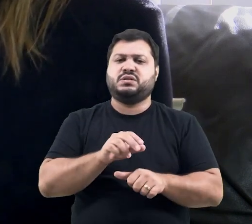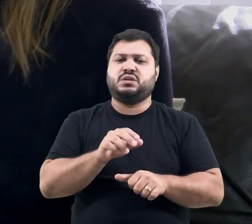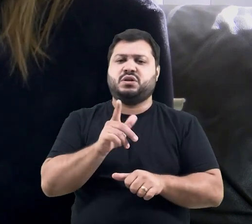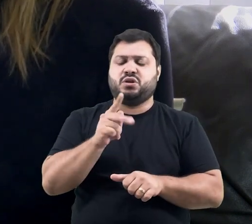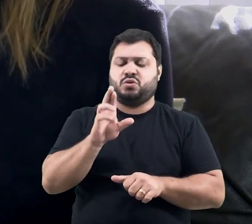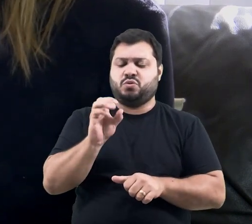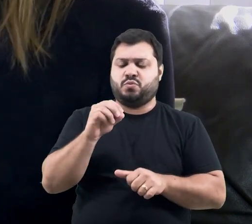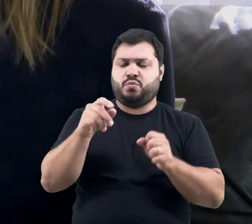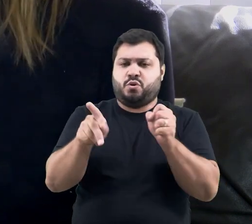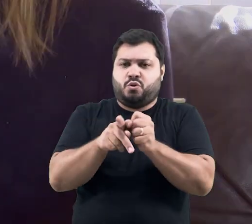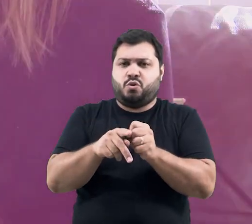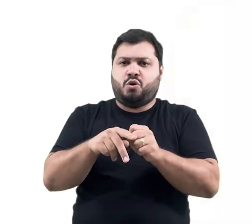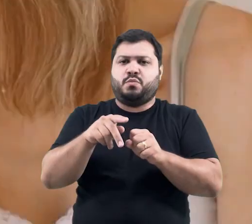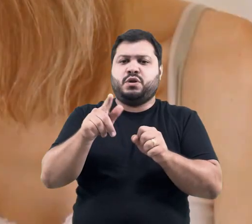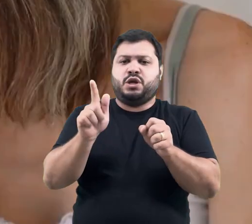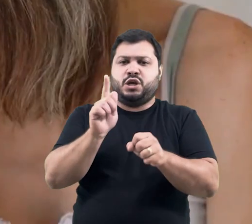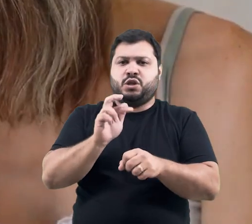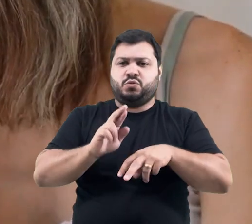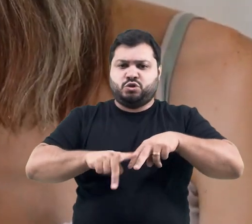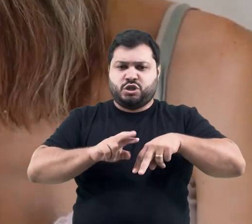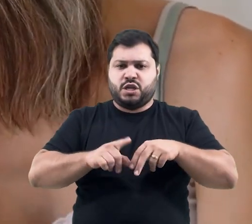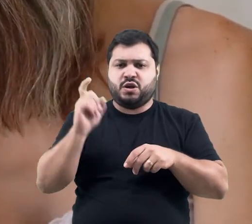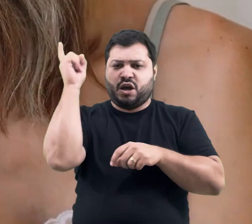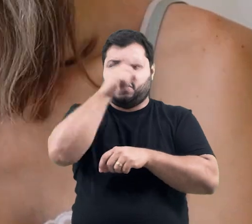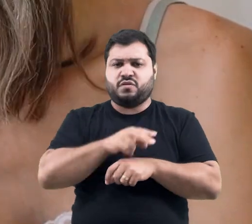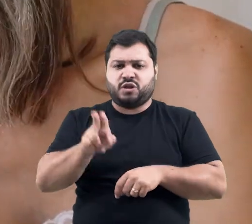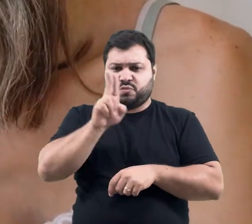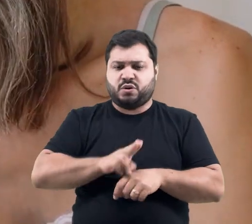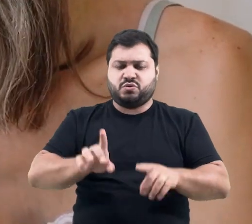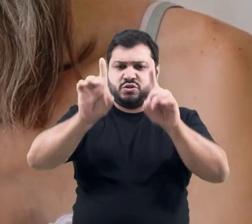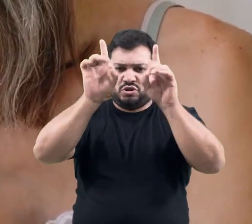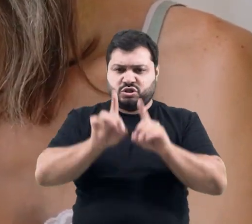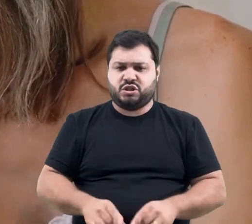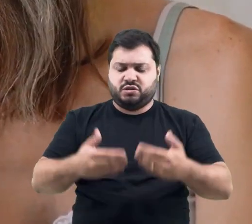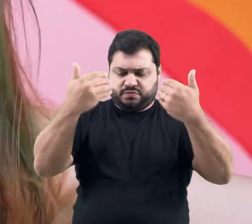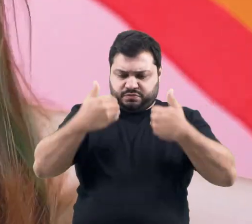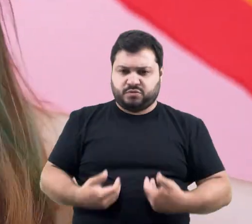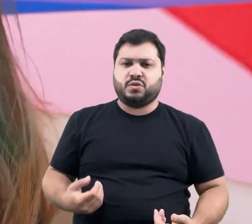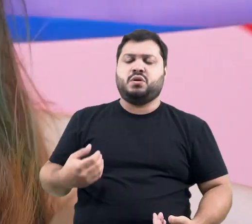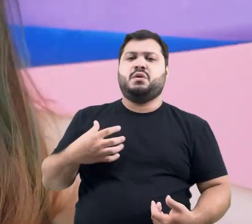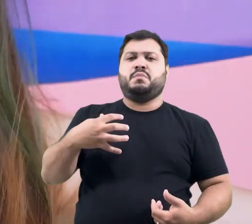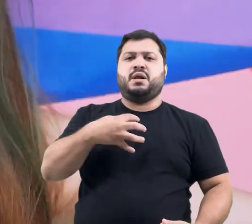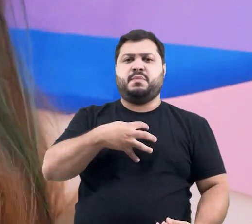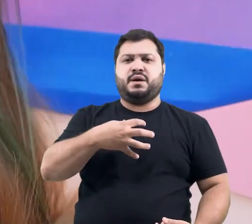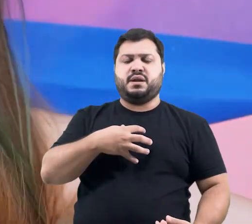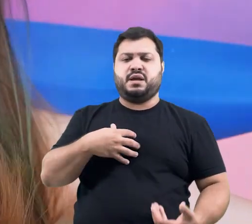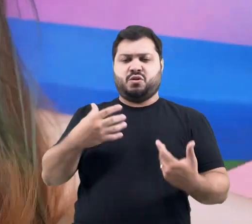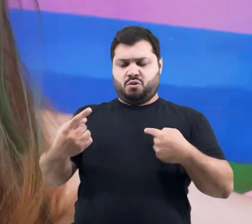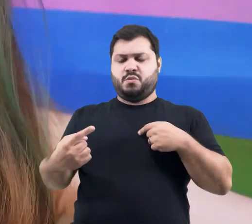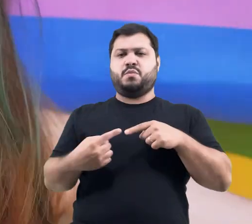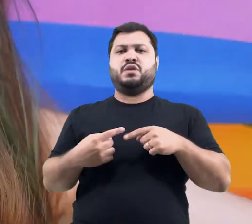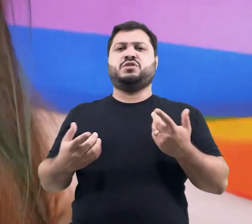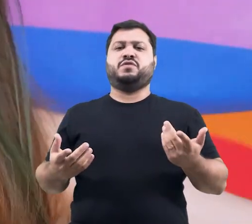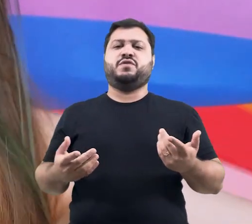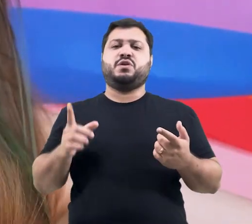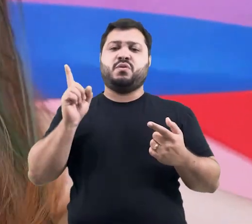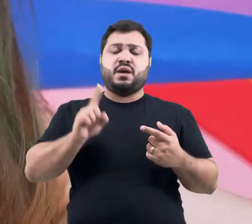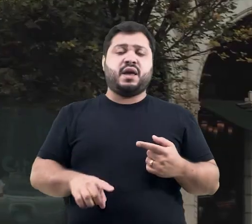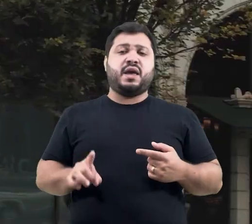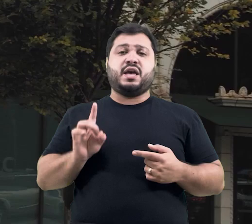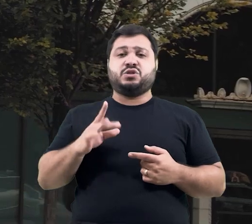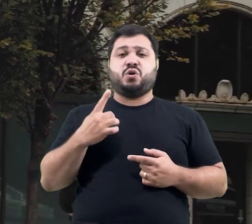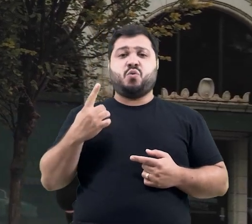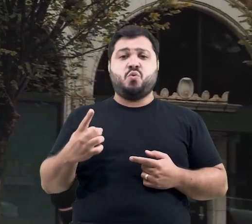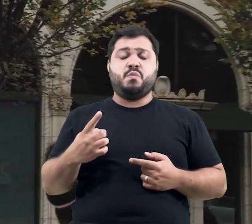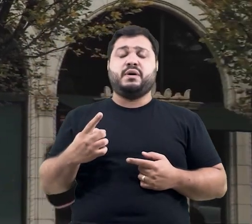do pronome e do gênero. A dificuldade para usufruir do direito de ser chamado pela maneira como se identifica